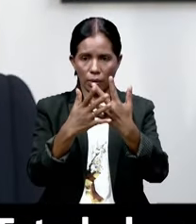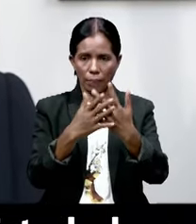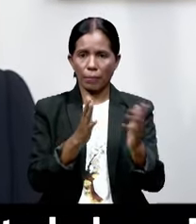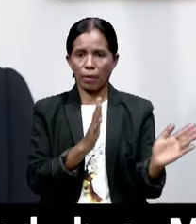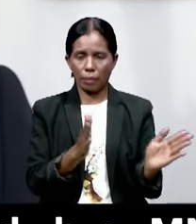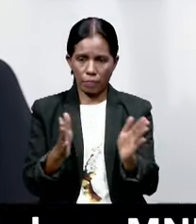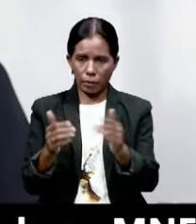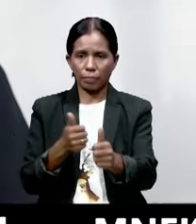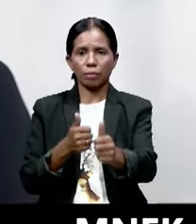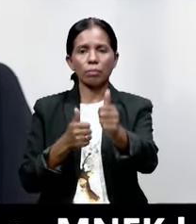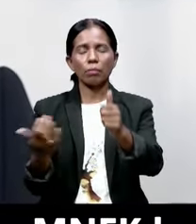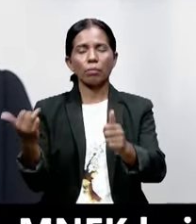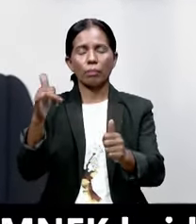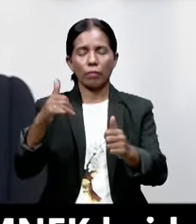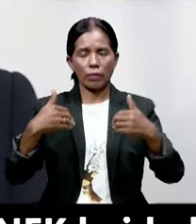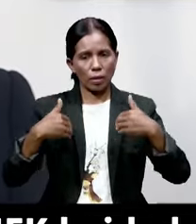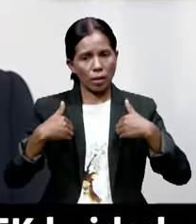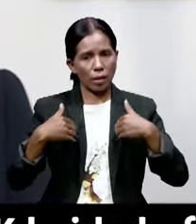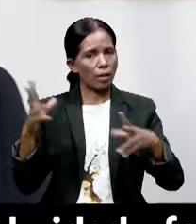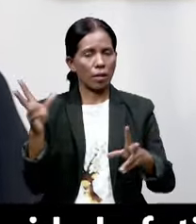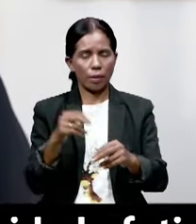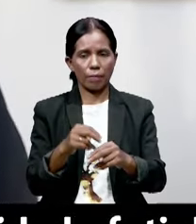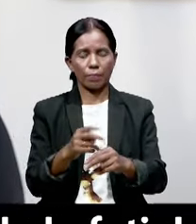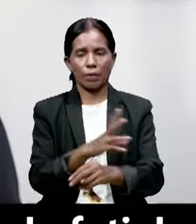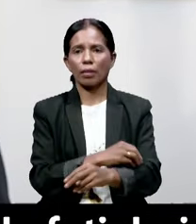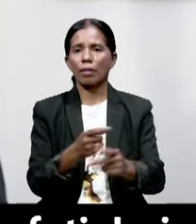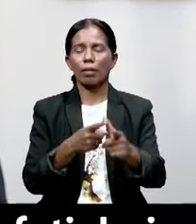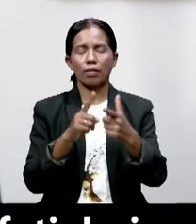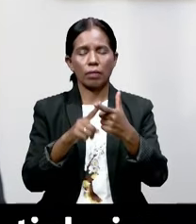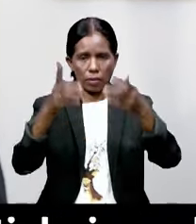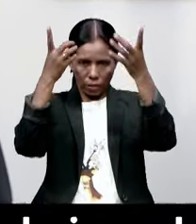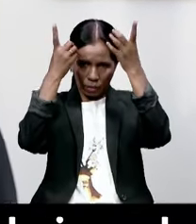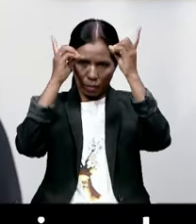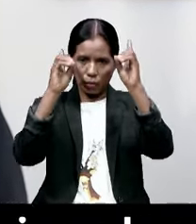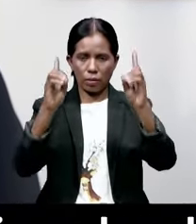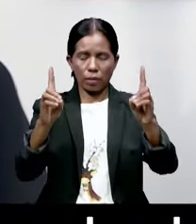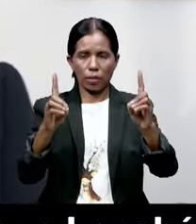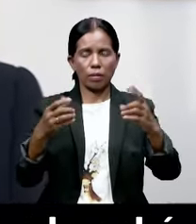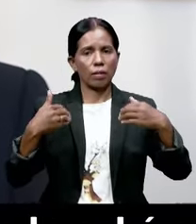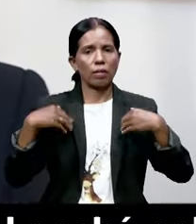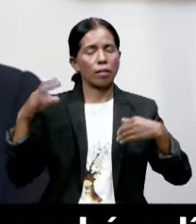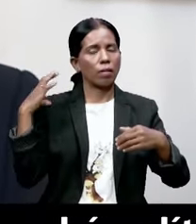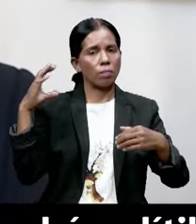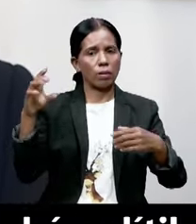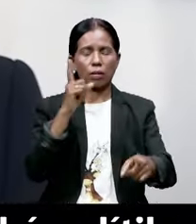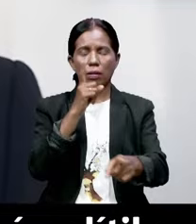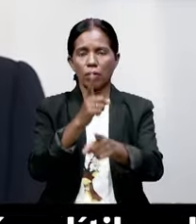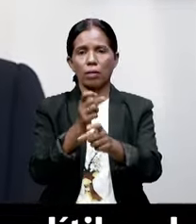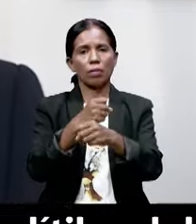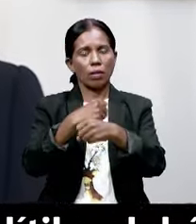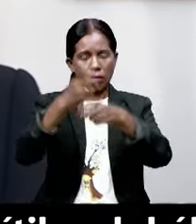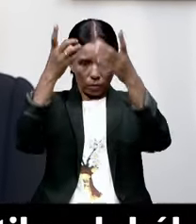na minha trâmite, será na mesma aqui, agora. Então, decisão e a competência própria, atuar a